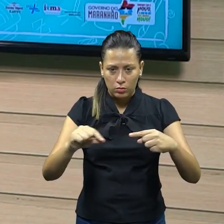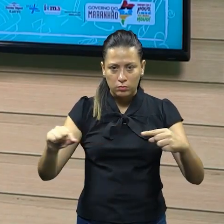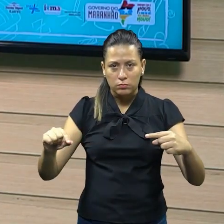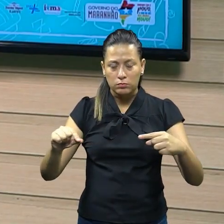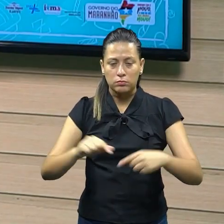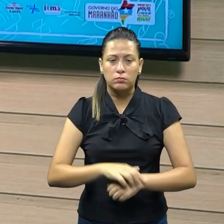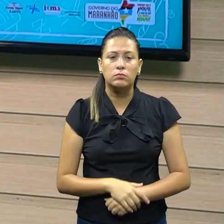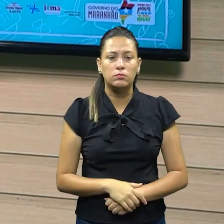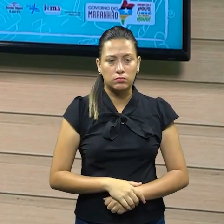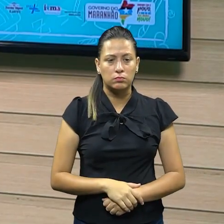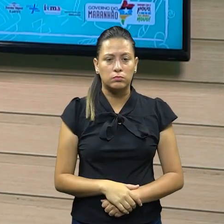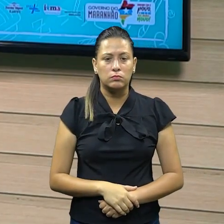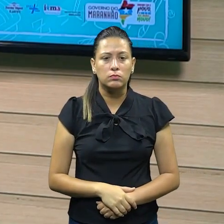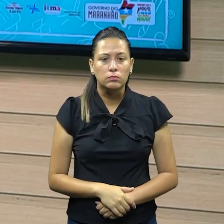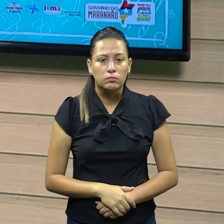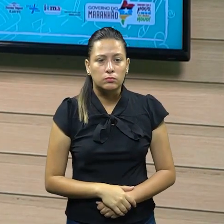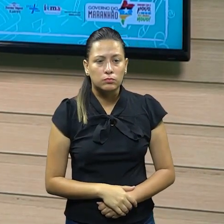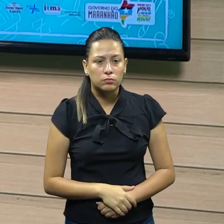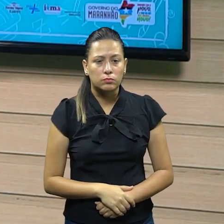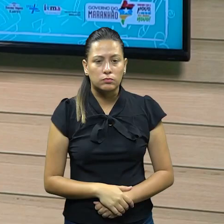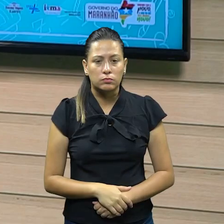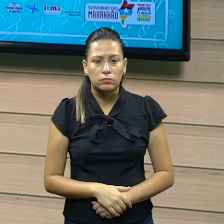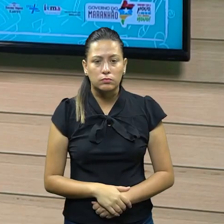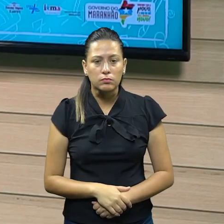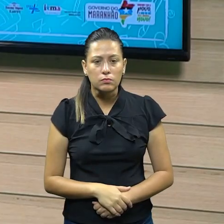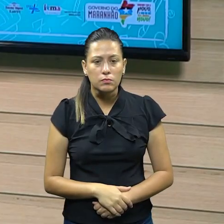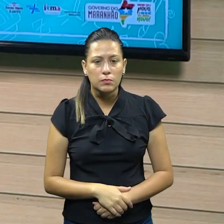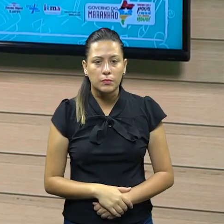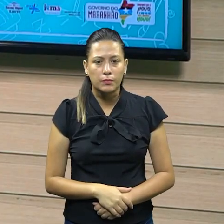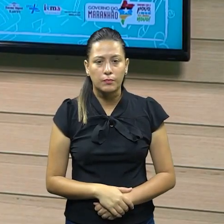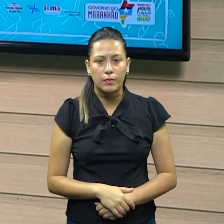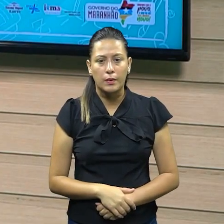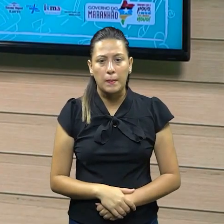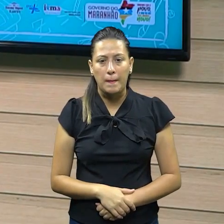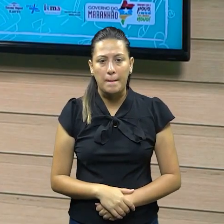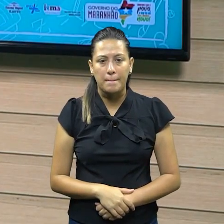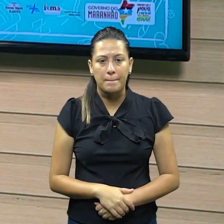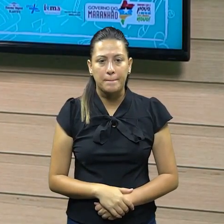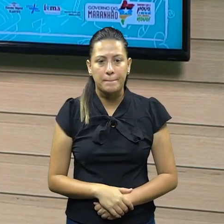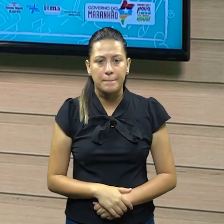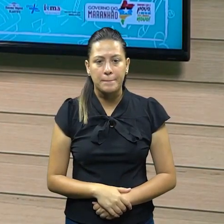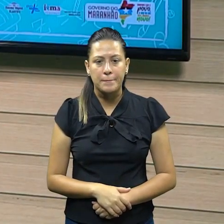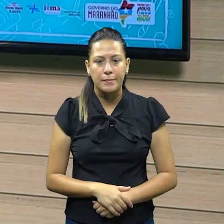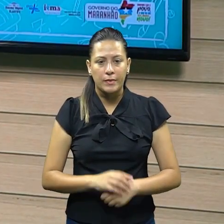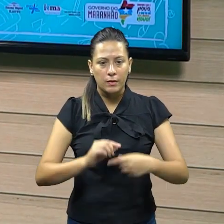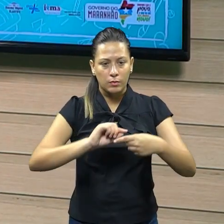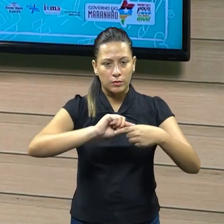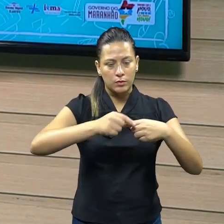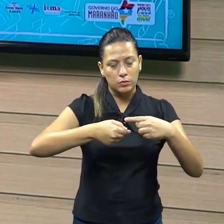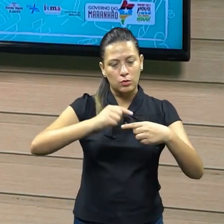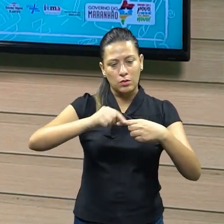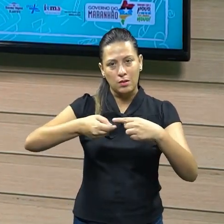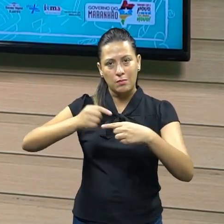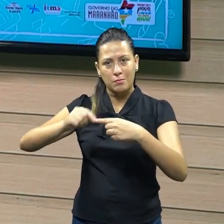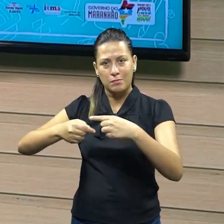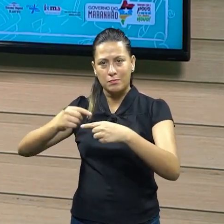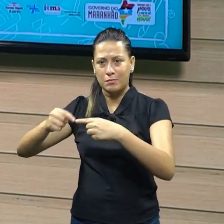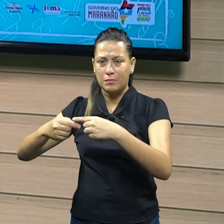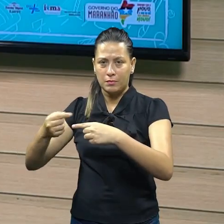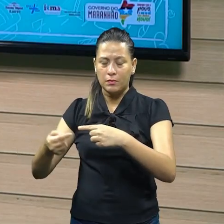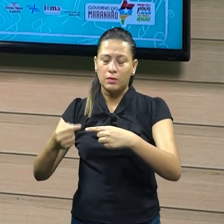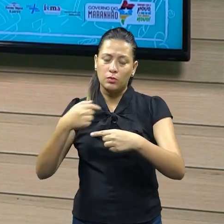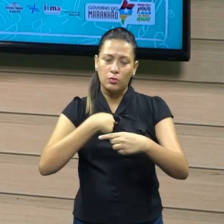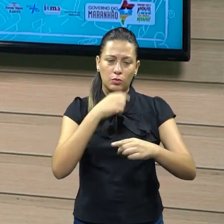vai resultar no choque elétrico. E o que pode provocar isso? Falha no isolamento. Na hora que